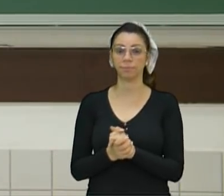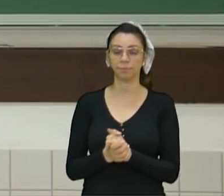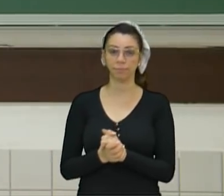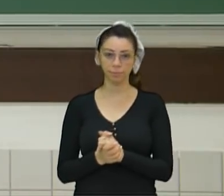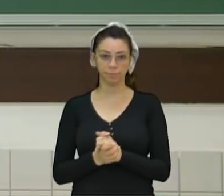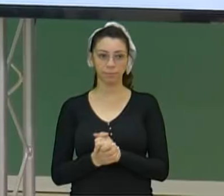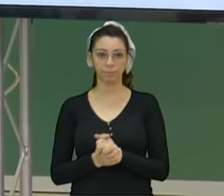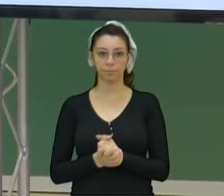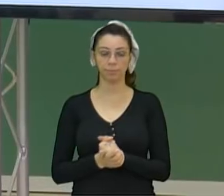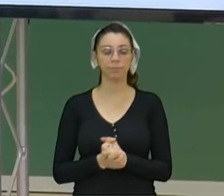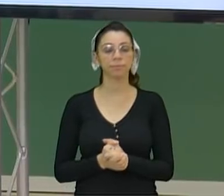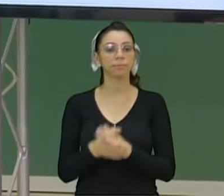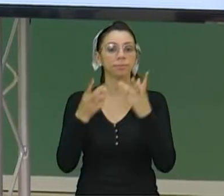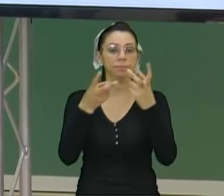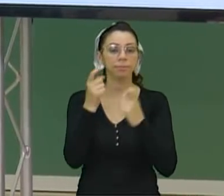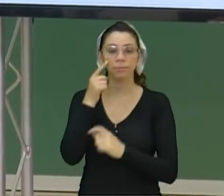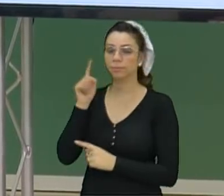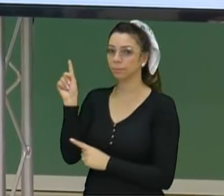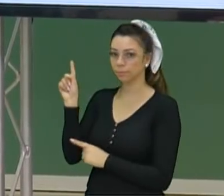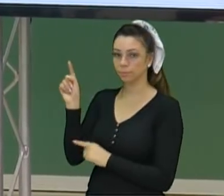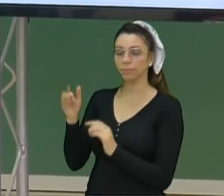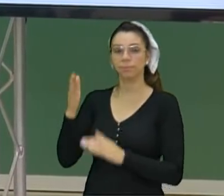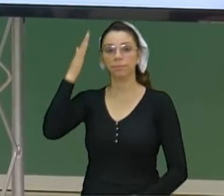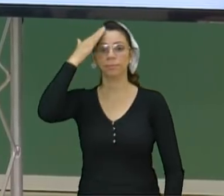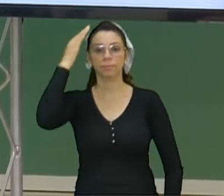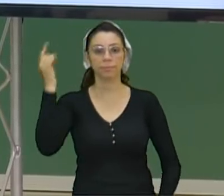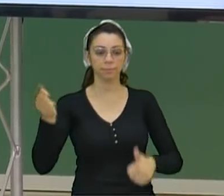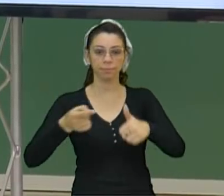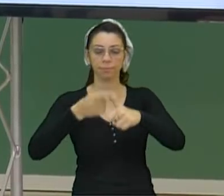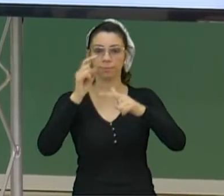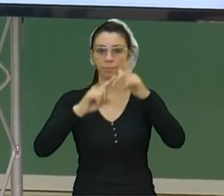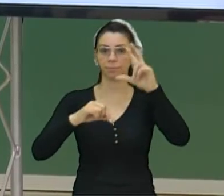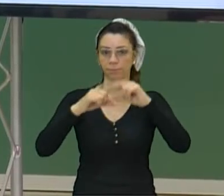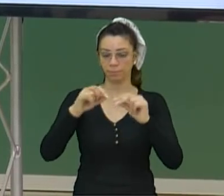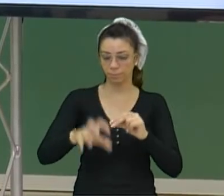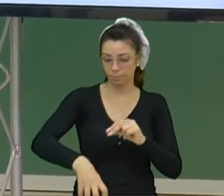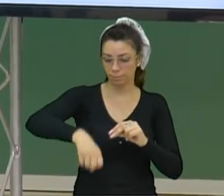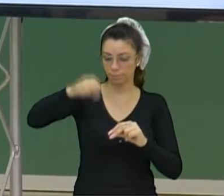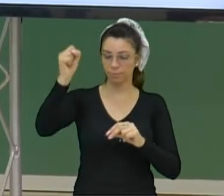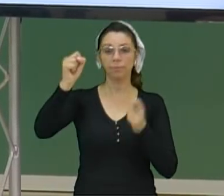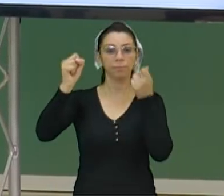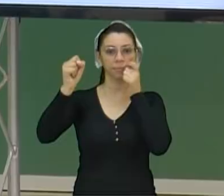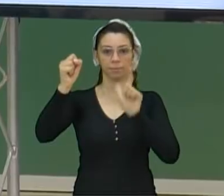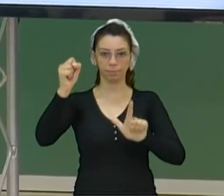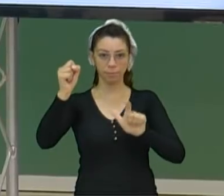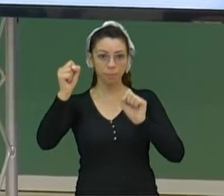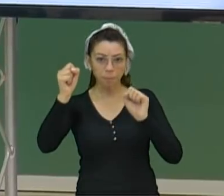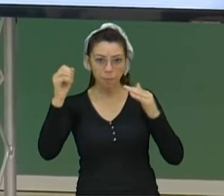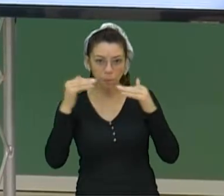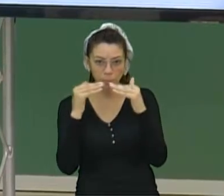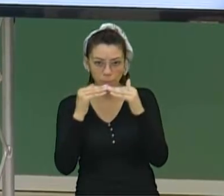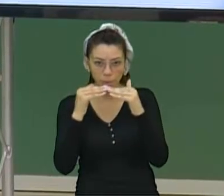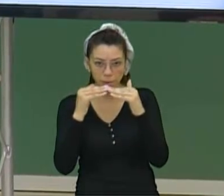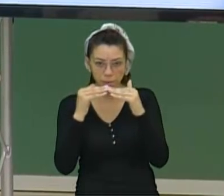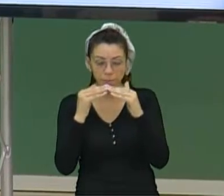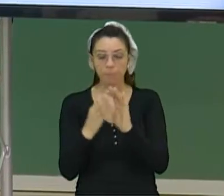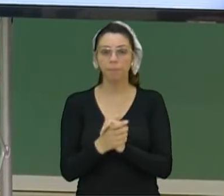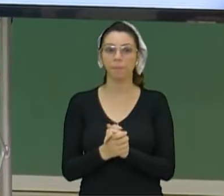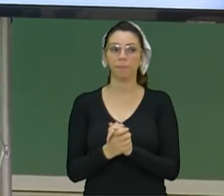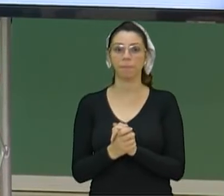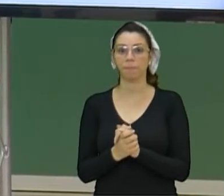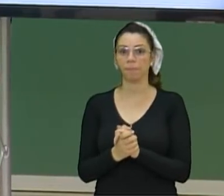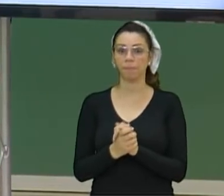Então, observem lá. Sabemos que a primeira estrela retirada foi azul. Vocês concordam com isso? Então,